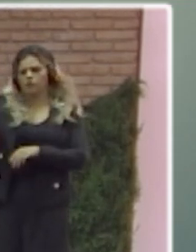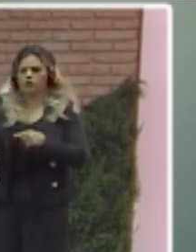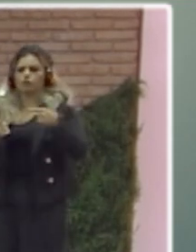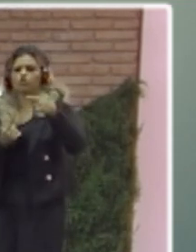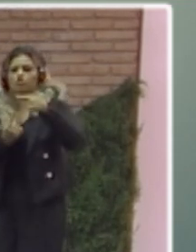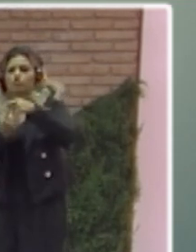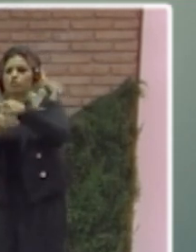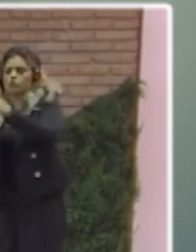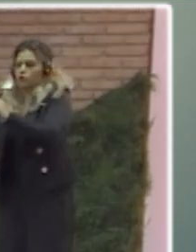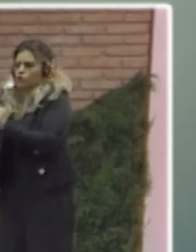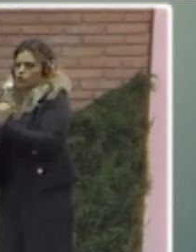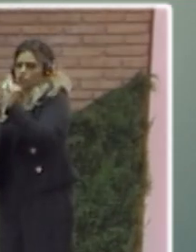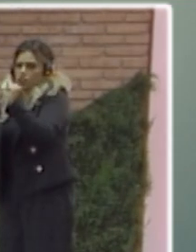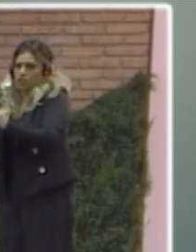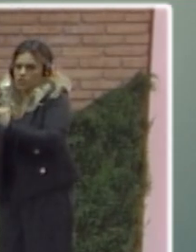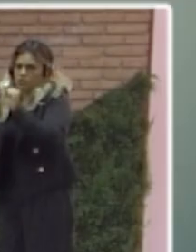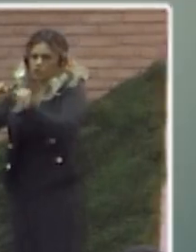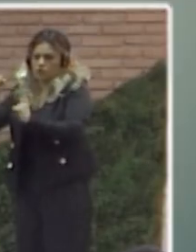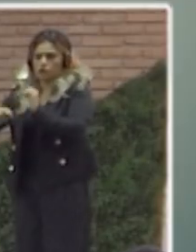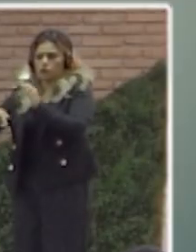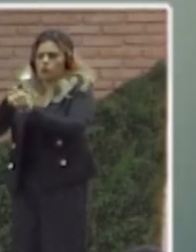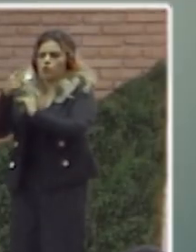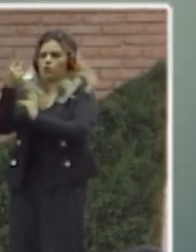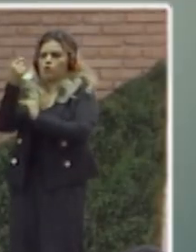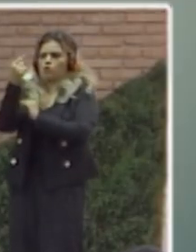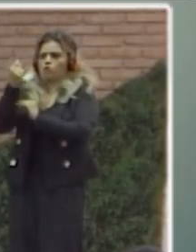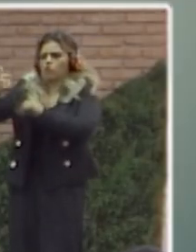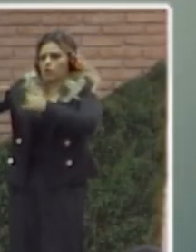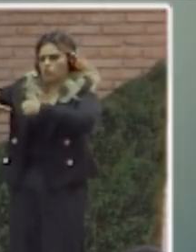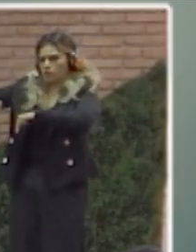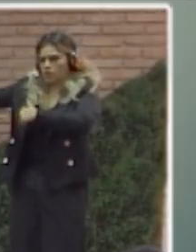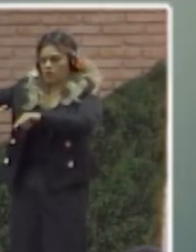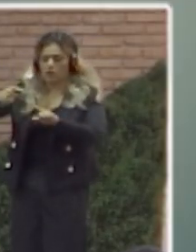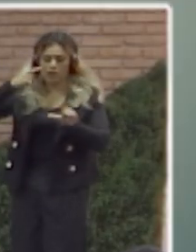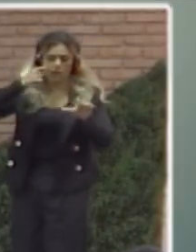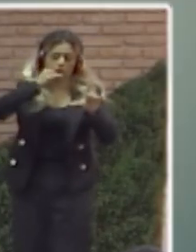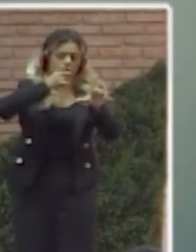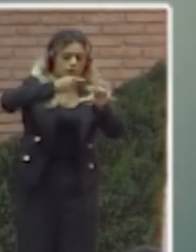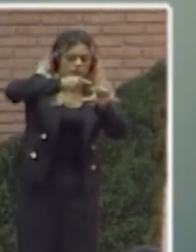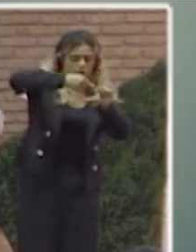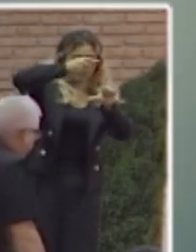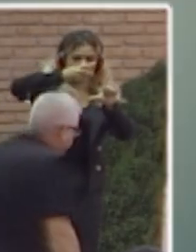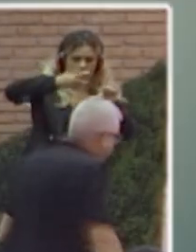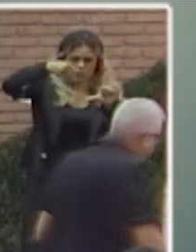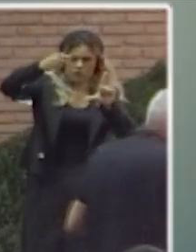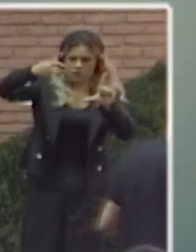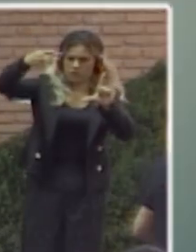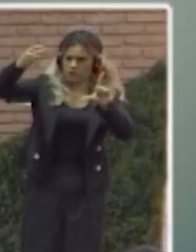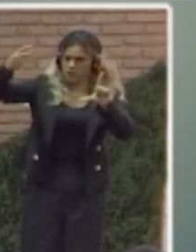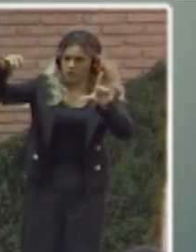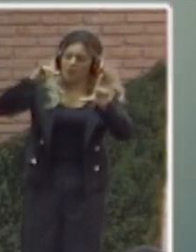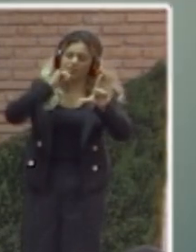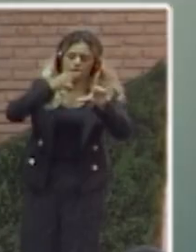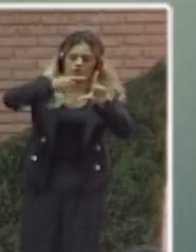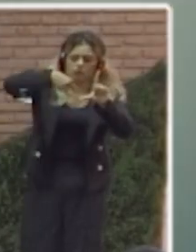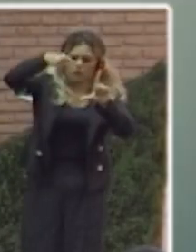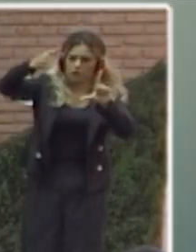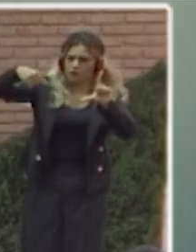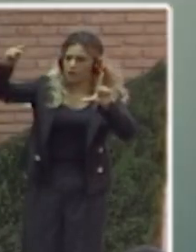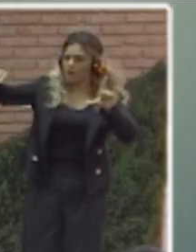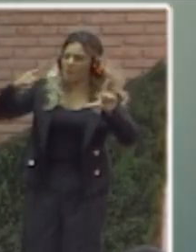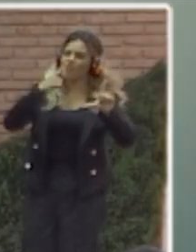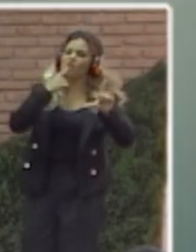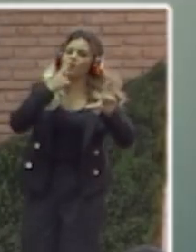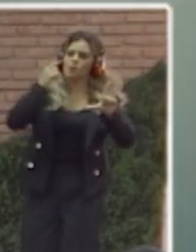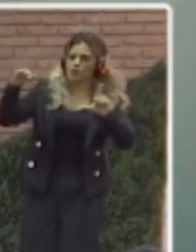indústrias em termos de manufatura. Quando você olha essa linha vermelha aqui, isso daqui é a construção